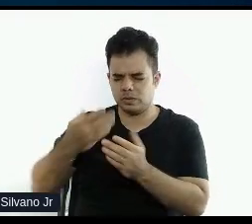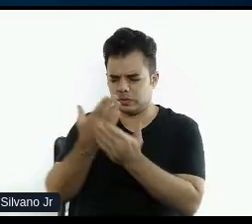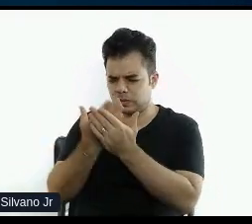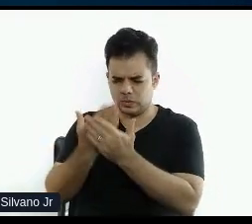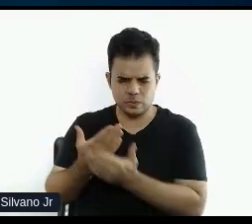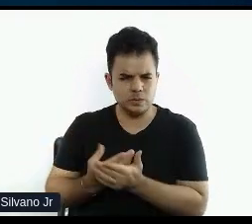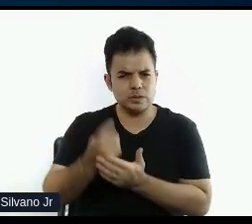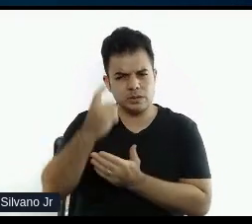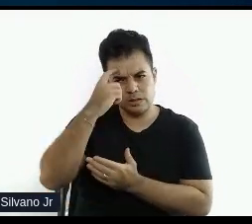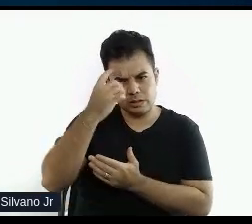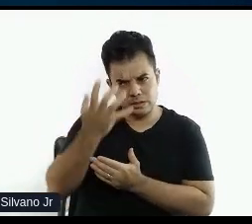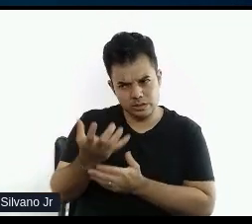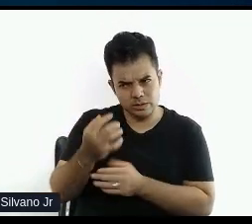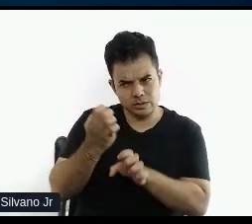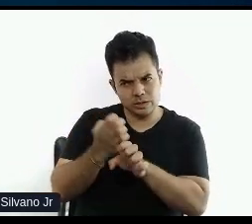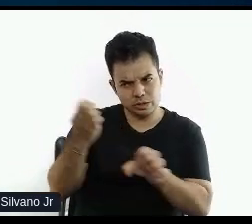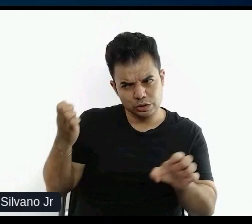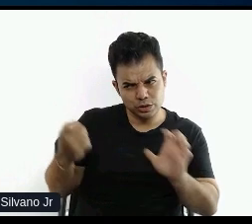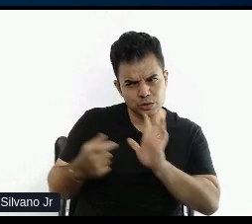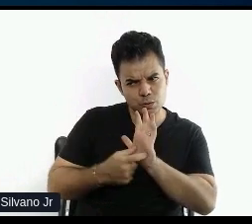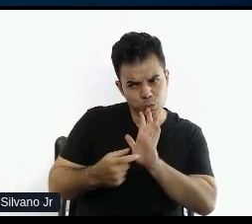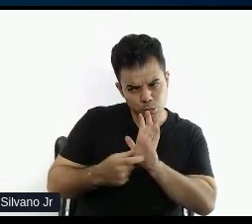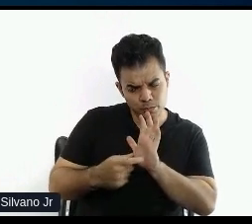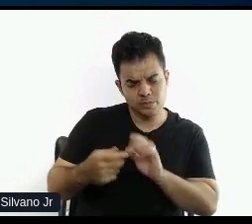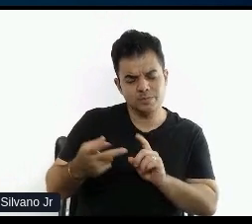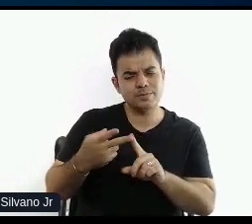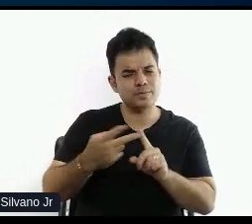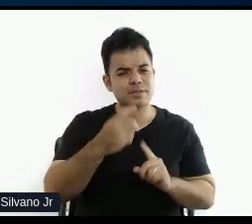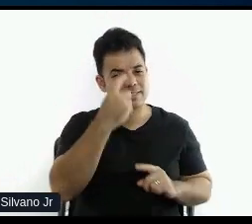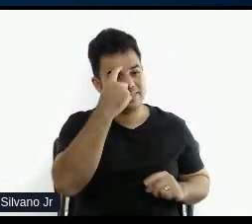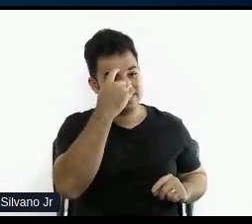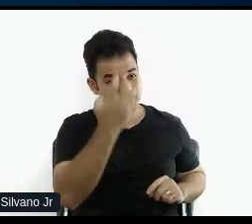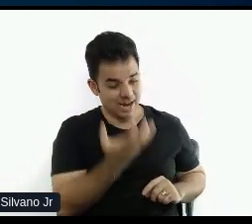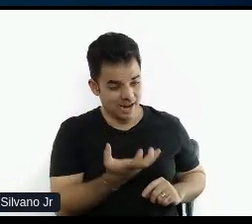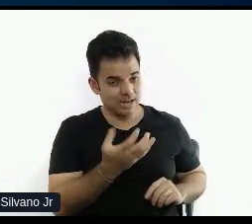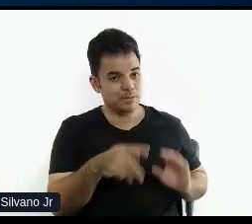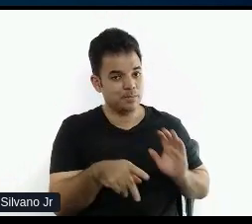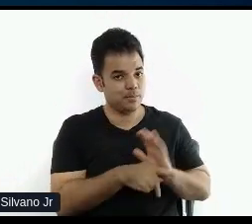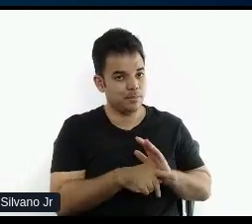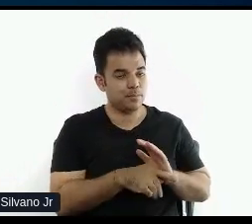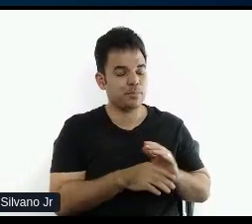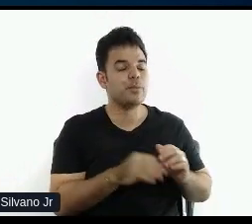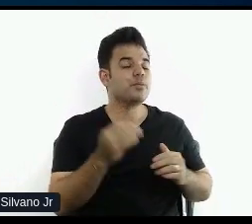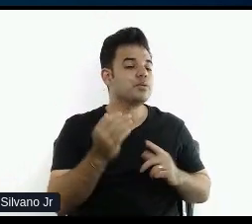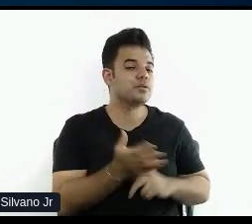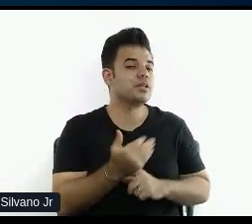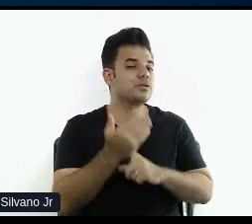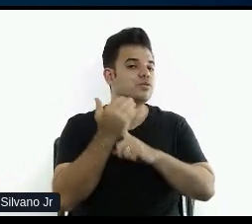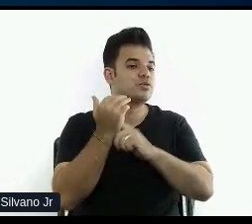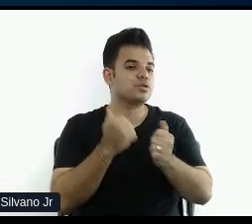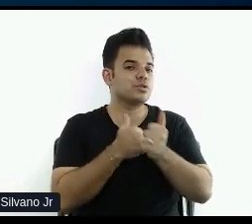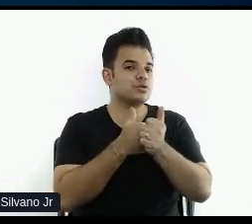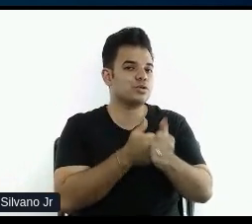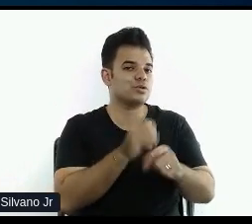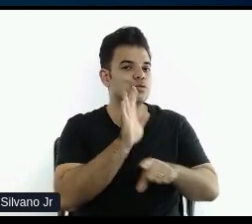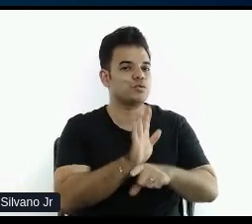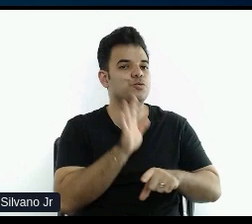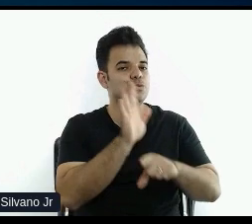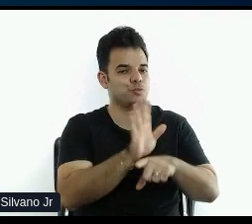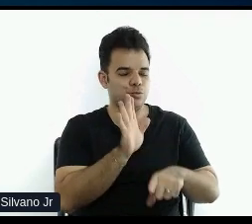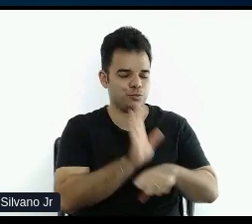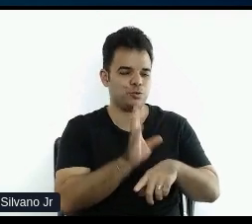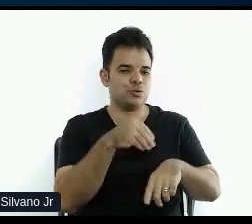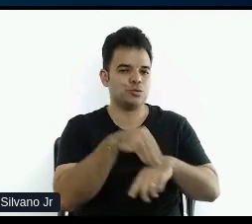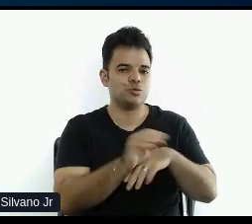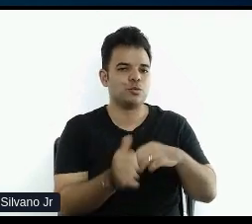partir de engenharia de software e como aplicar IA para a parte de tecnologia assistiva. E aí vamos conversar um pouquinho mais